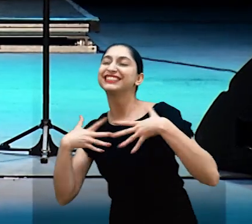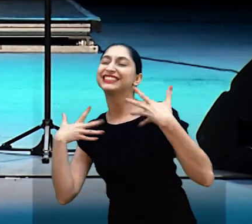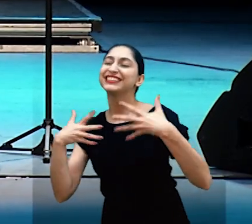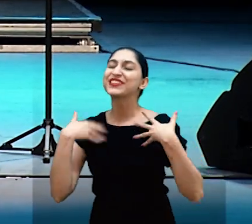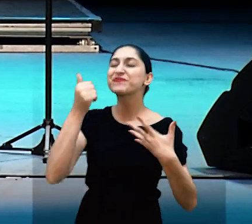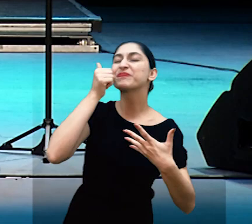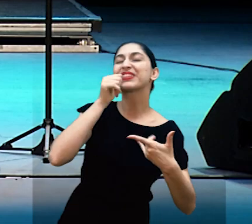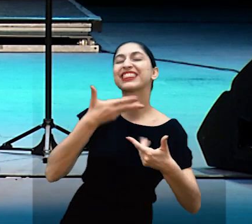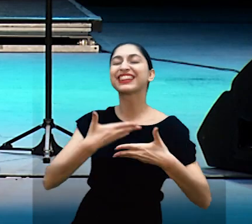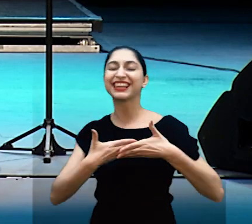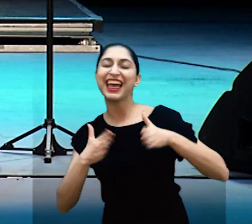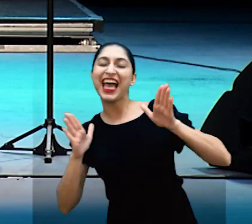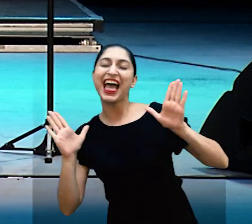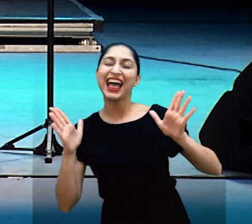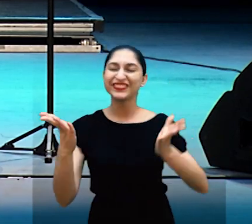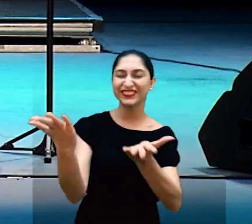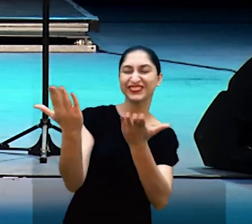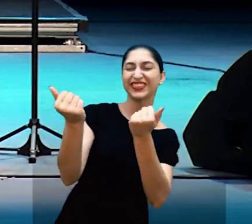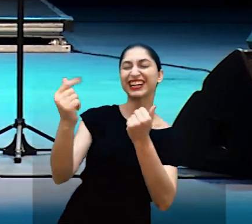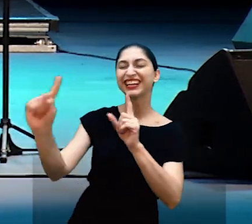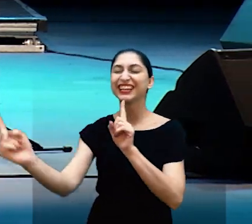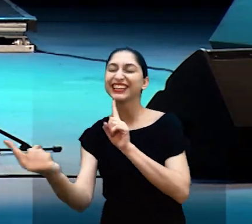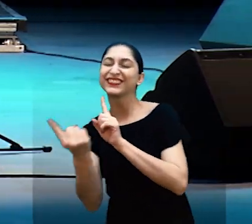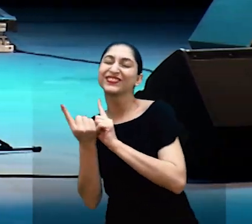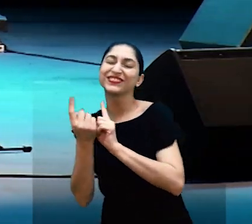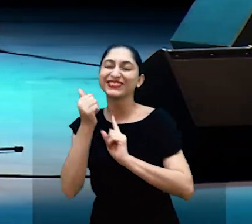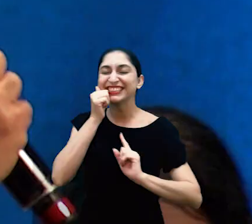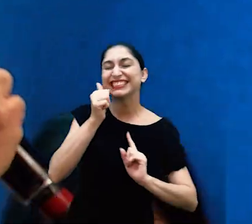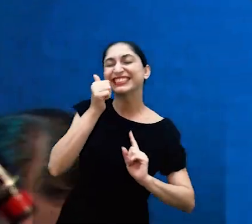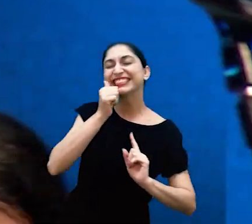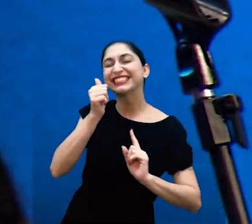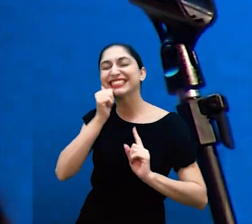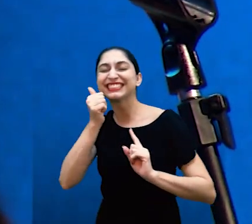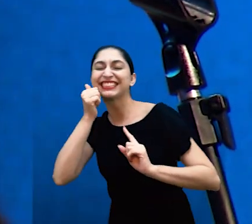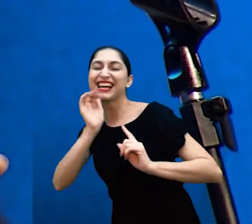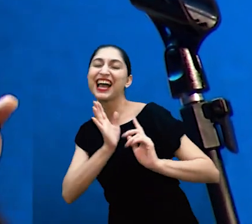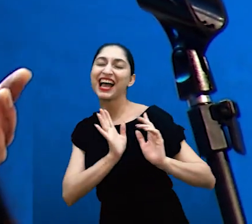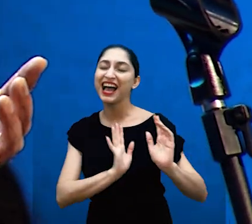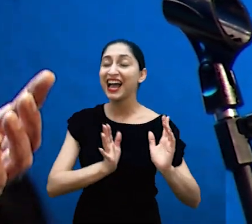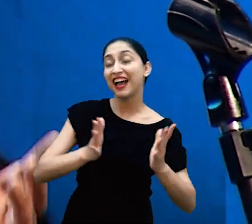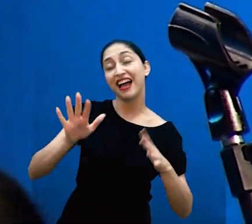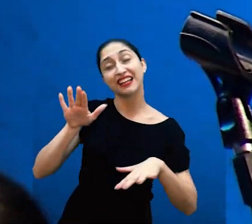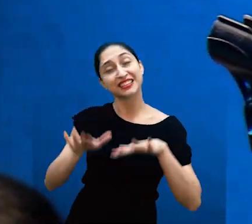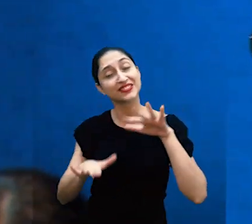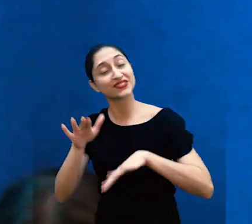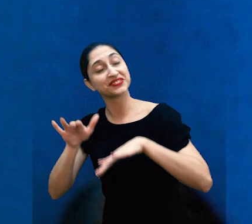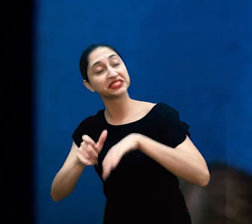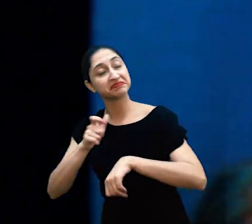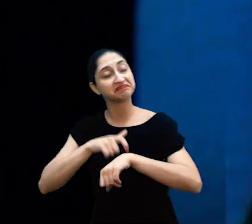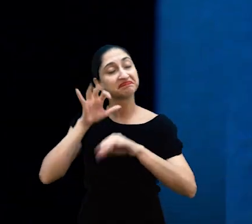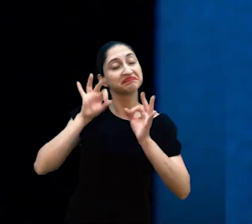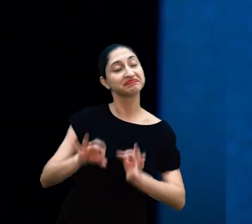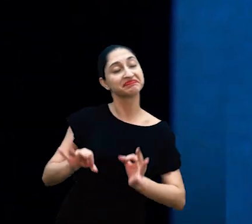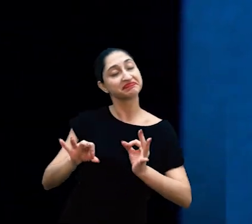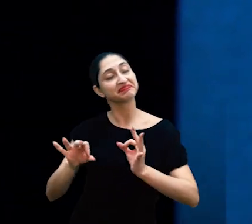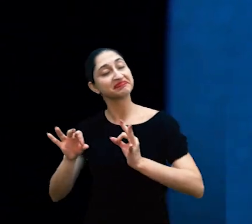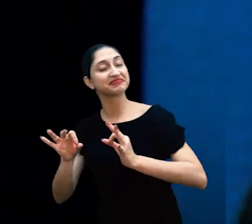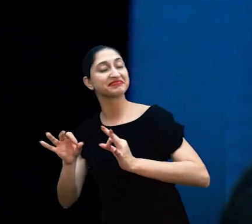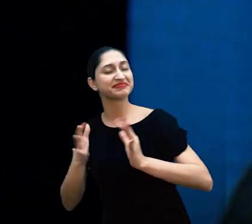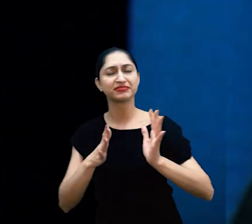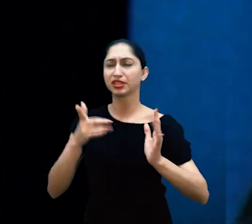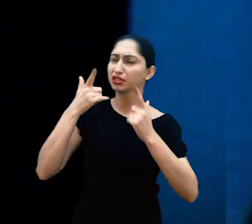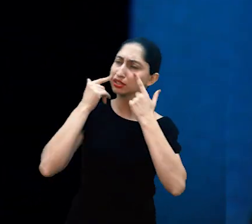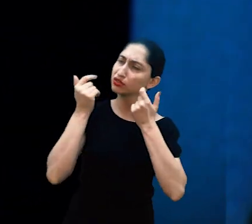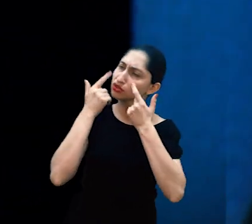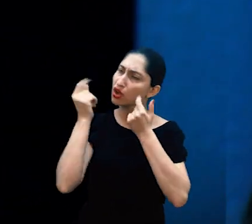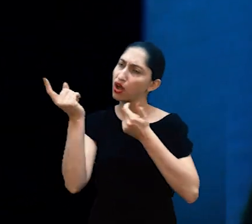menina, que desabrocha. Vem cá, menina, festa do meu coração. Quem sabe agora seja a hora, não